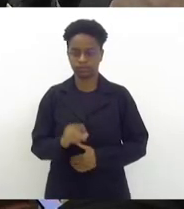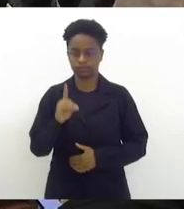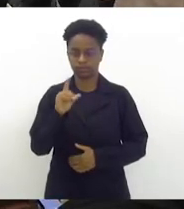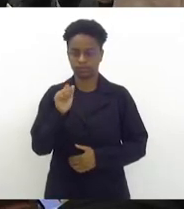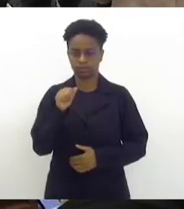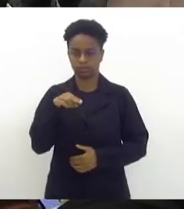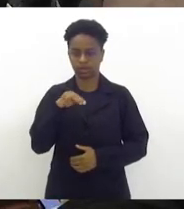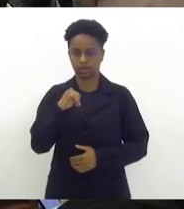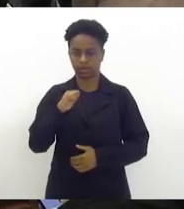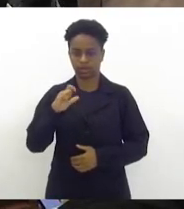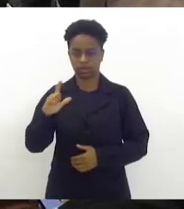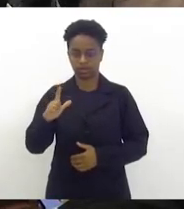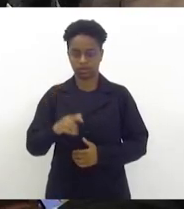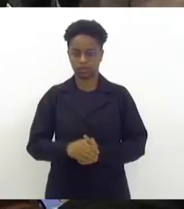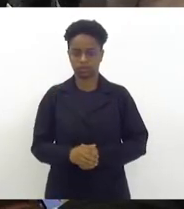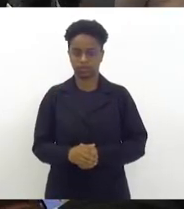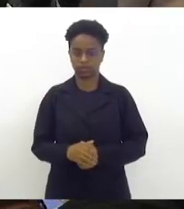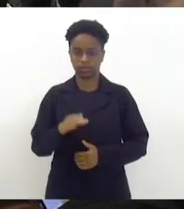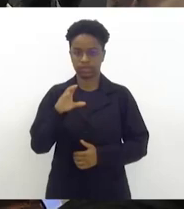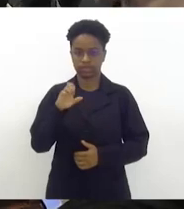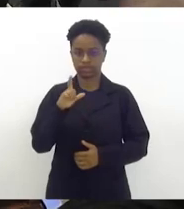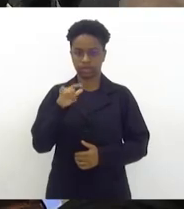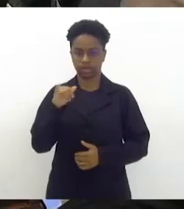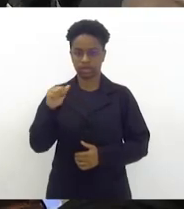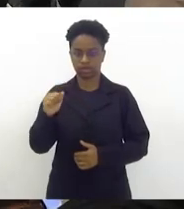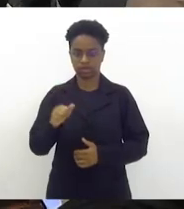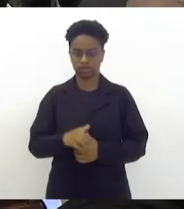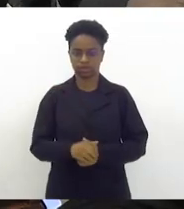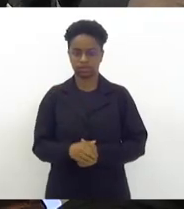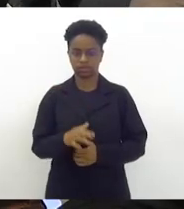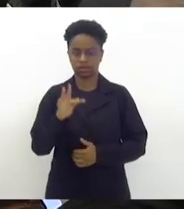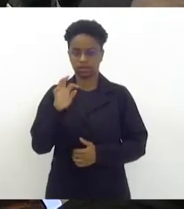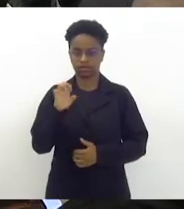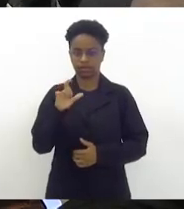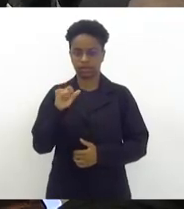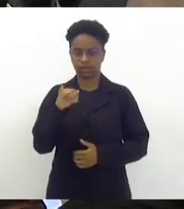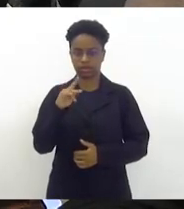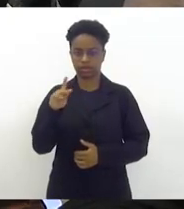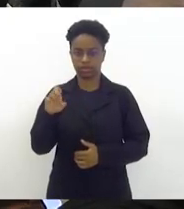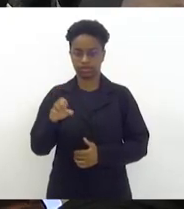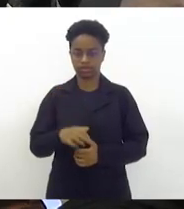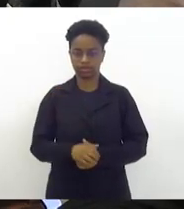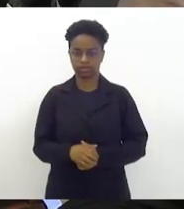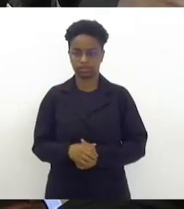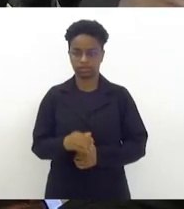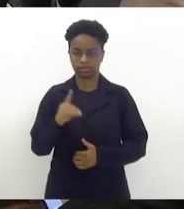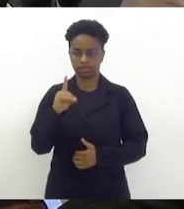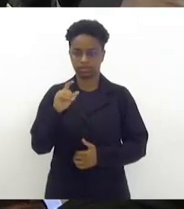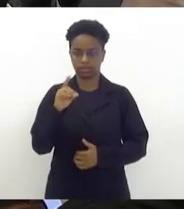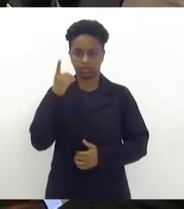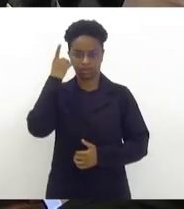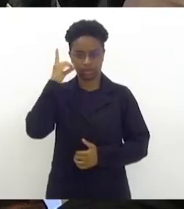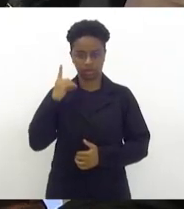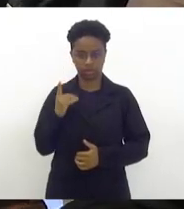Daniel Librelon. Célia Jordão, Felipe Soares, Dani